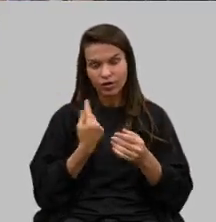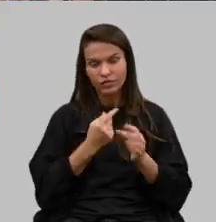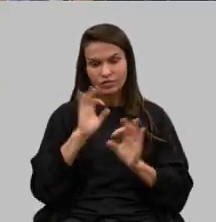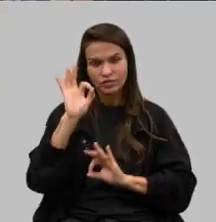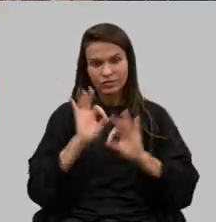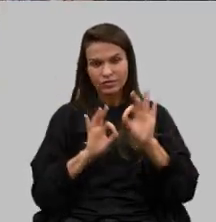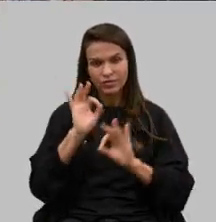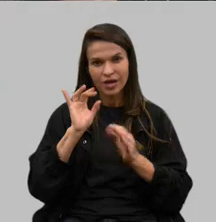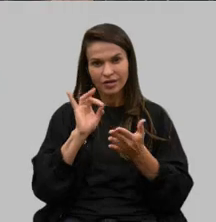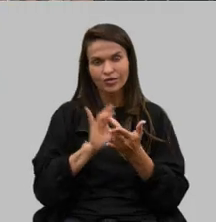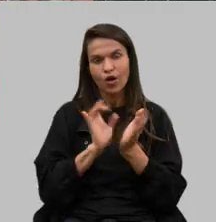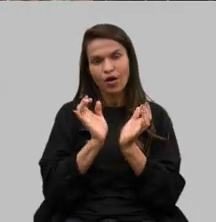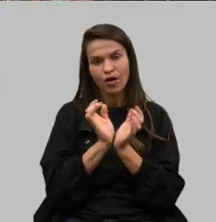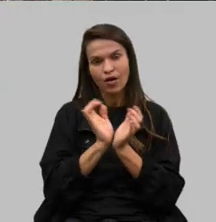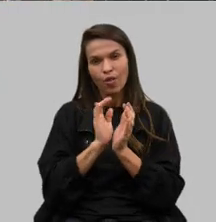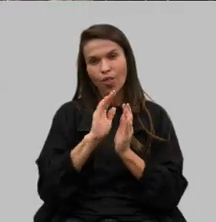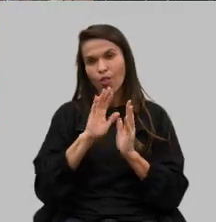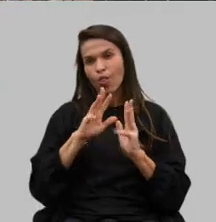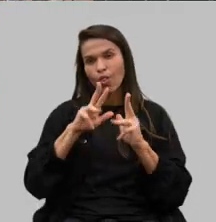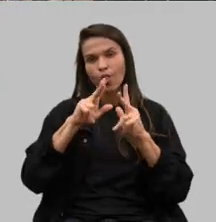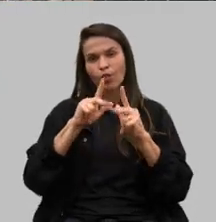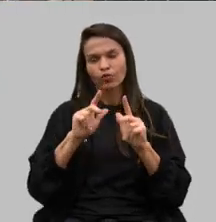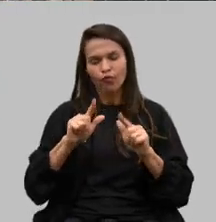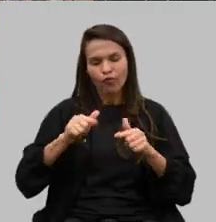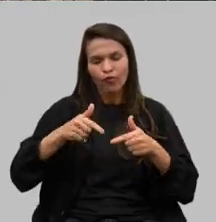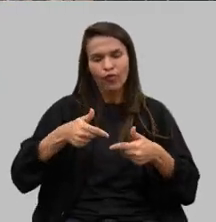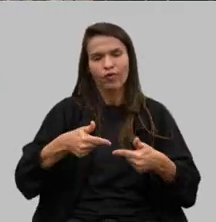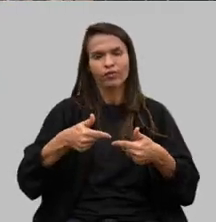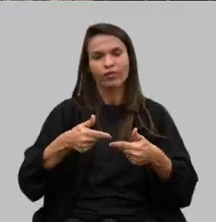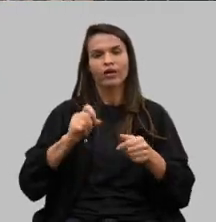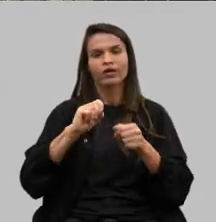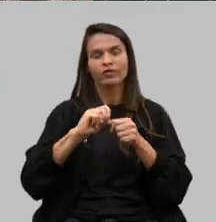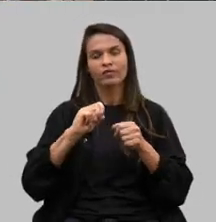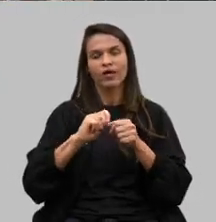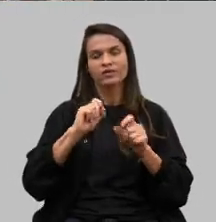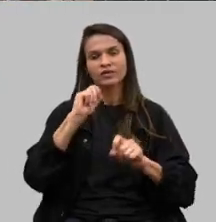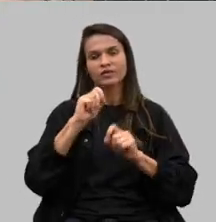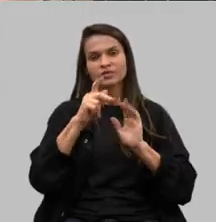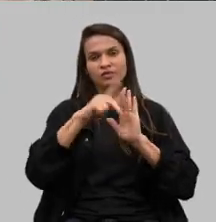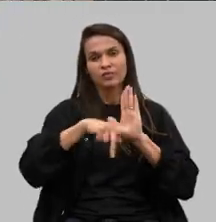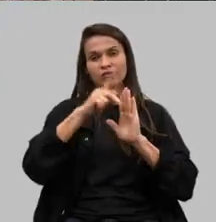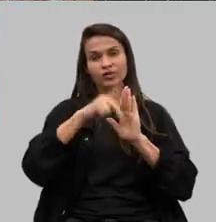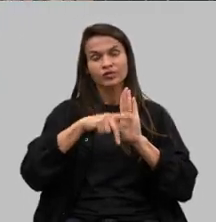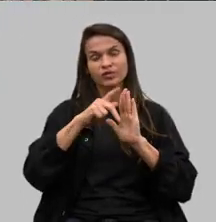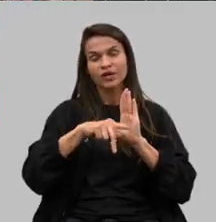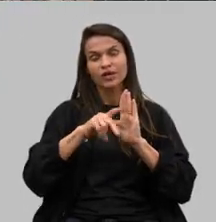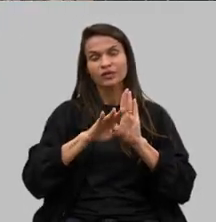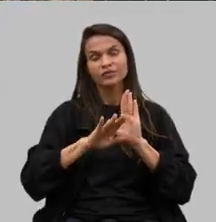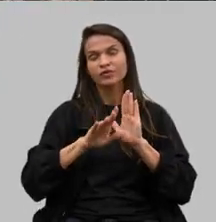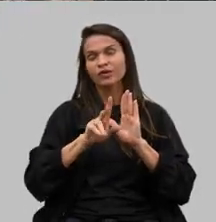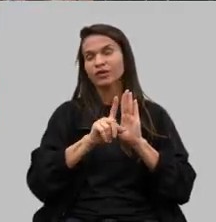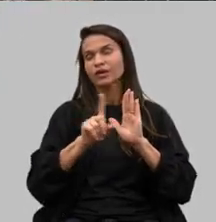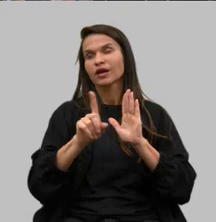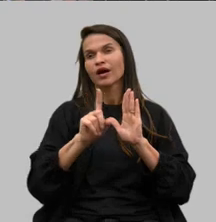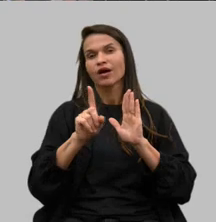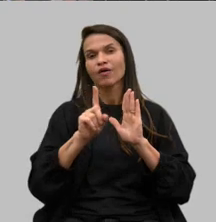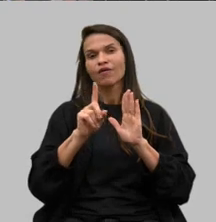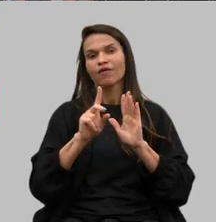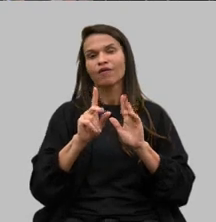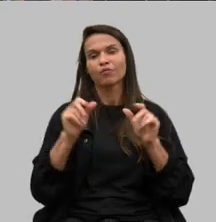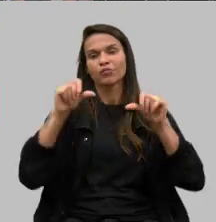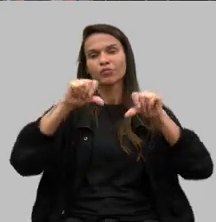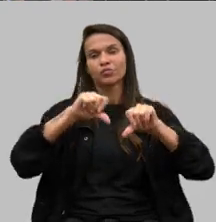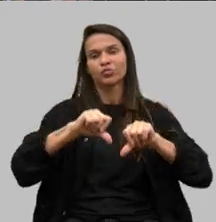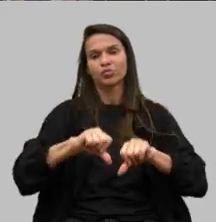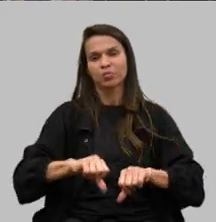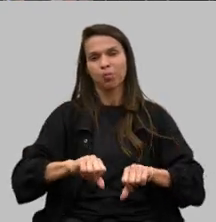de fato as nossas equipes estão todas empenhadas aqui para fazer que esse projeto não eh Vá a falência né que